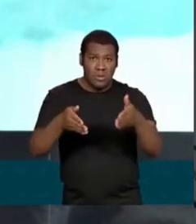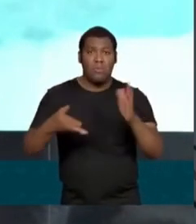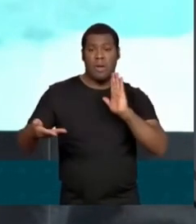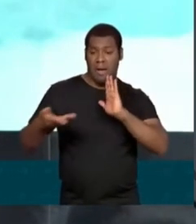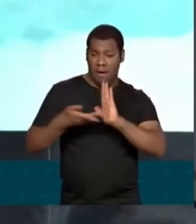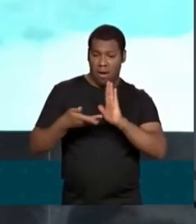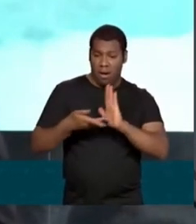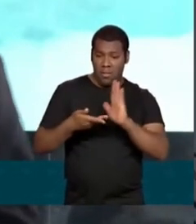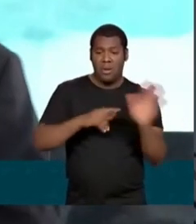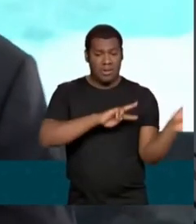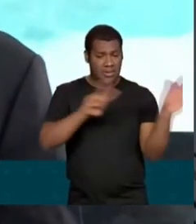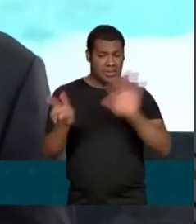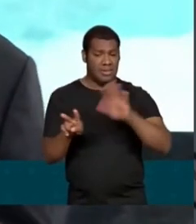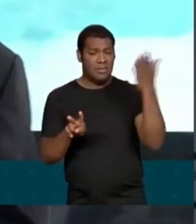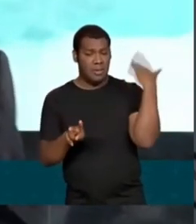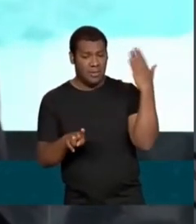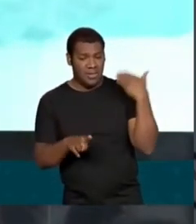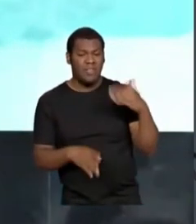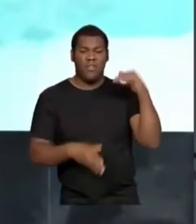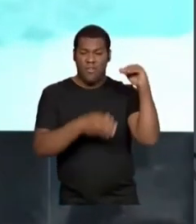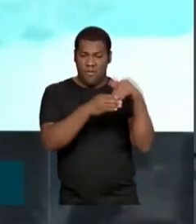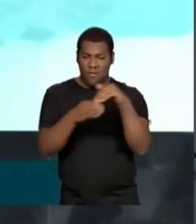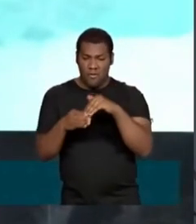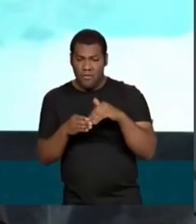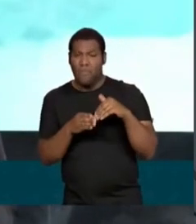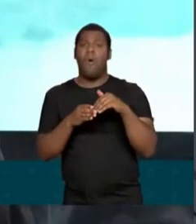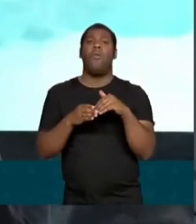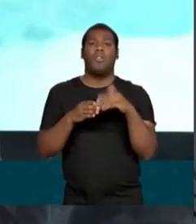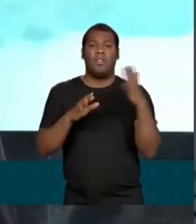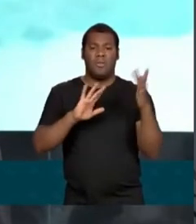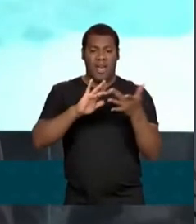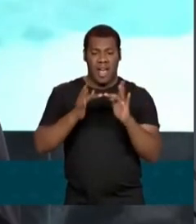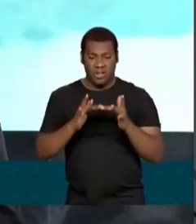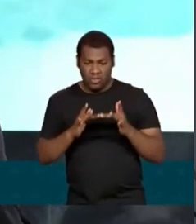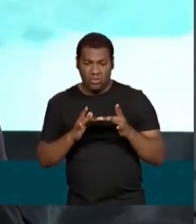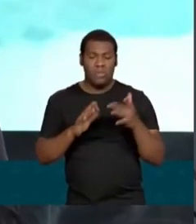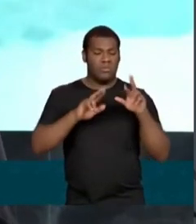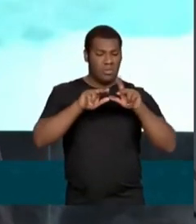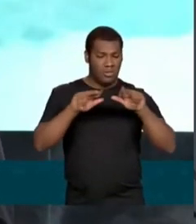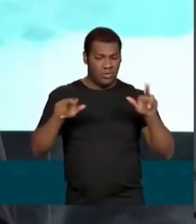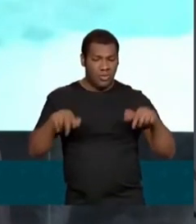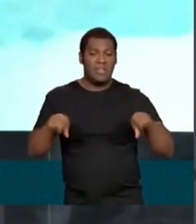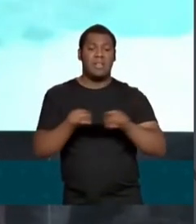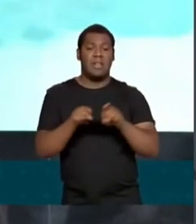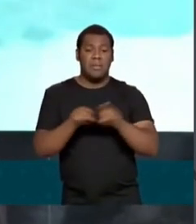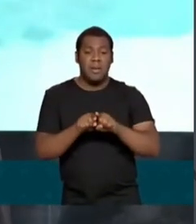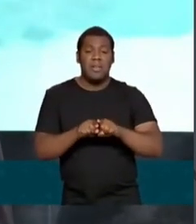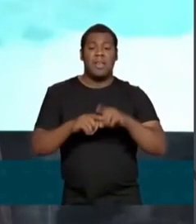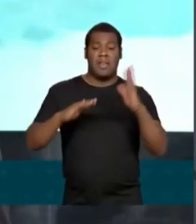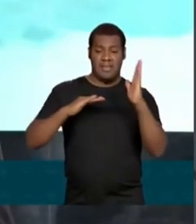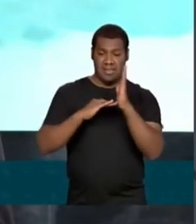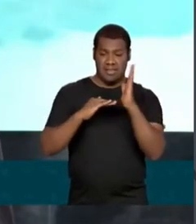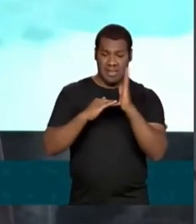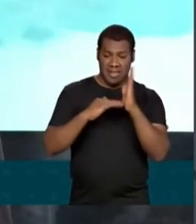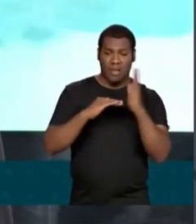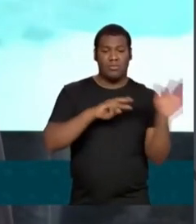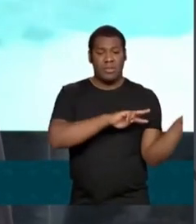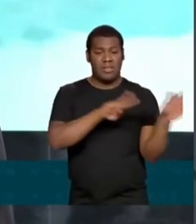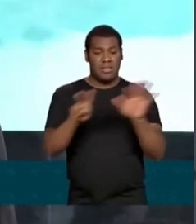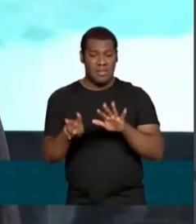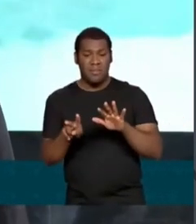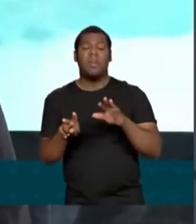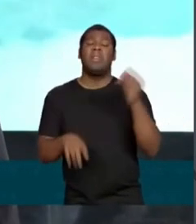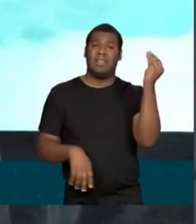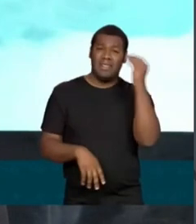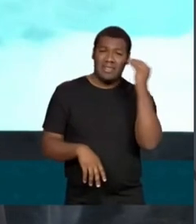câmara fez na semana passada de votar várias medidas Provisórias e que o Senado está fazendo essa semana para concluir a